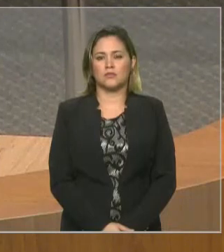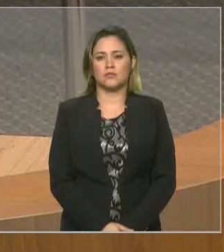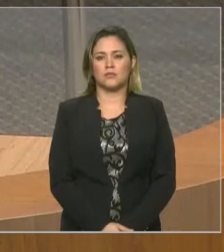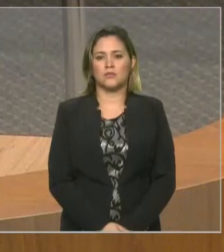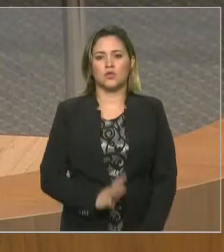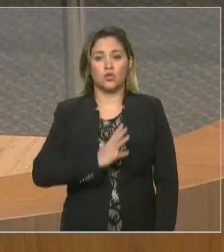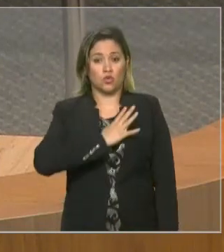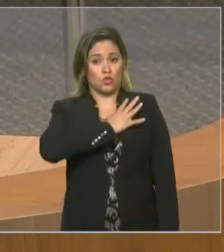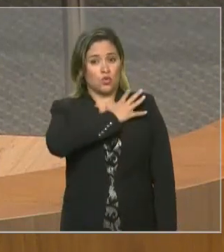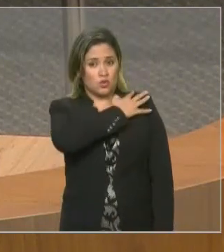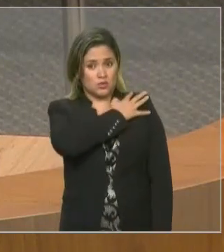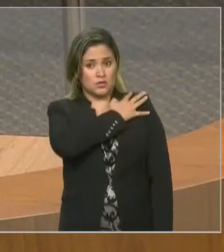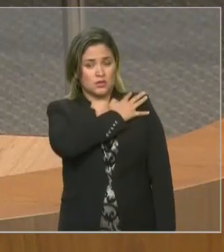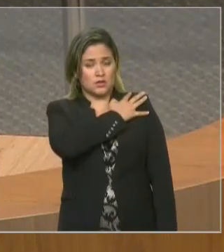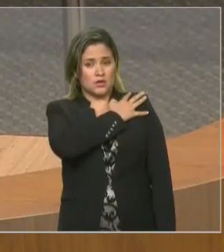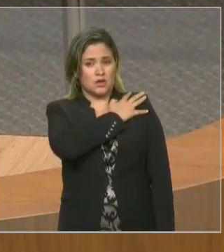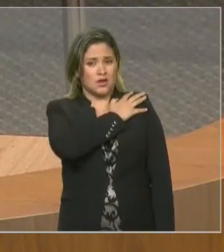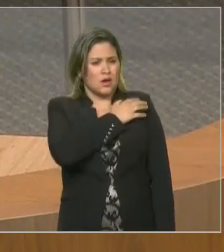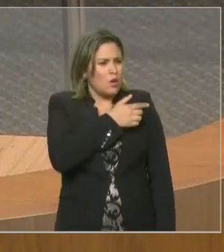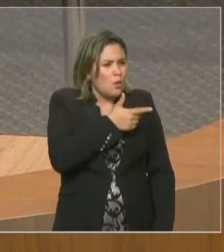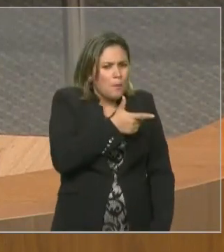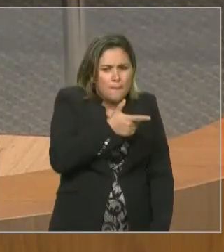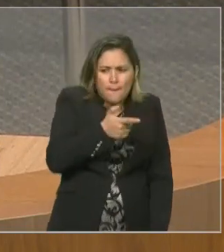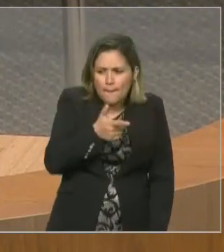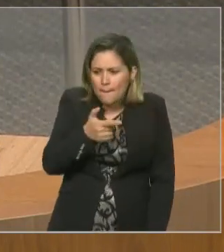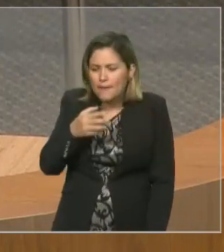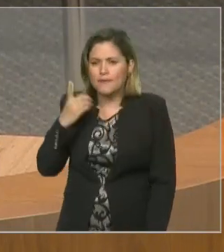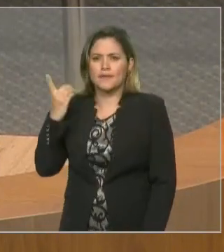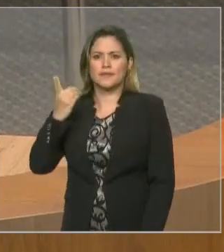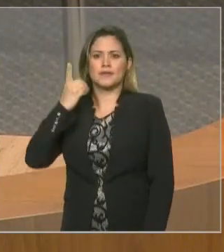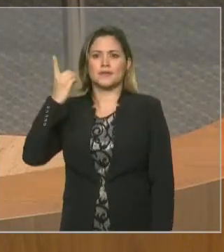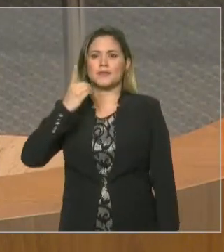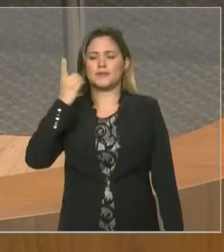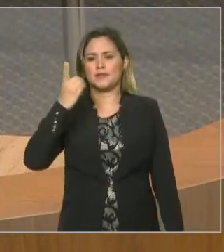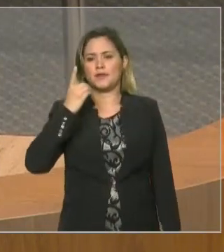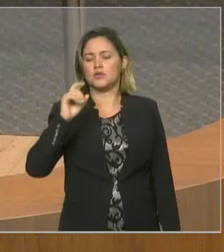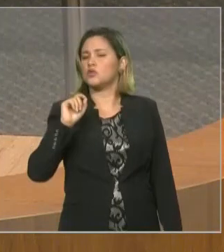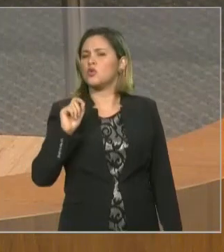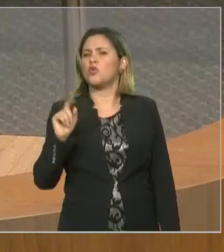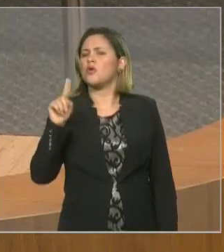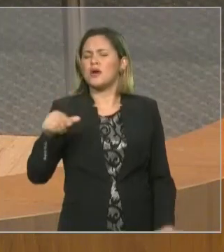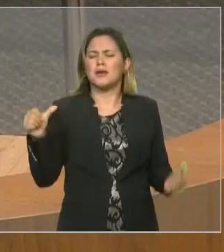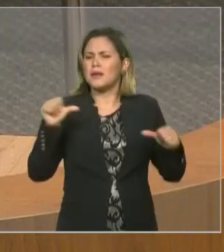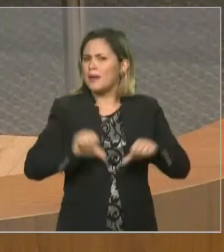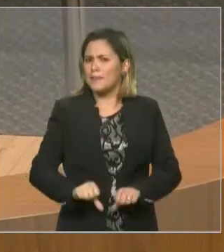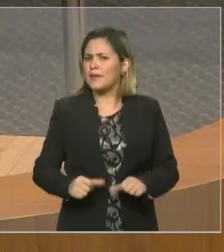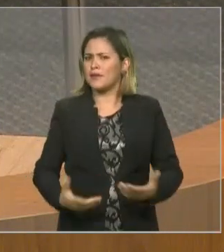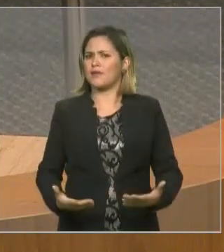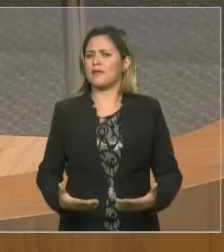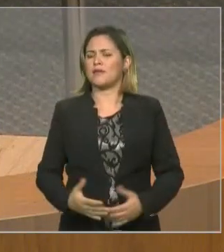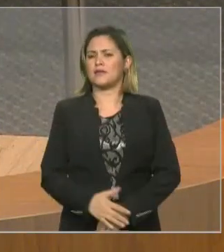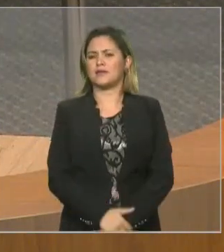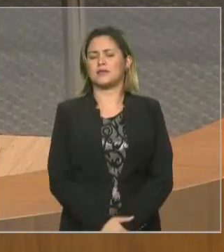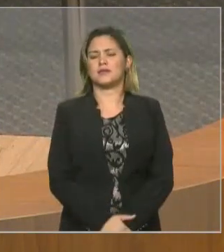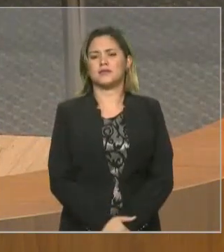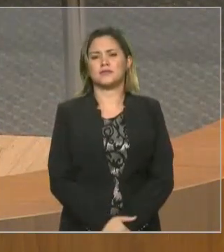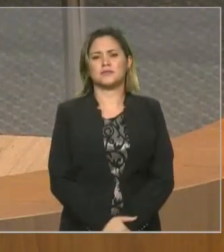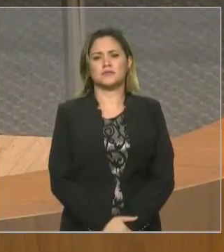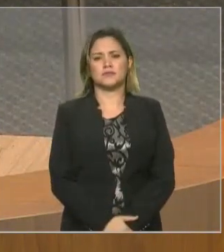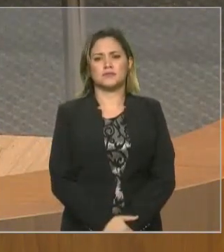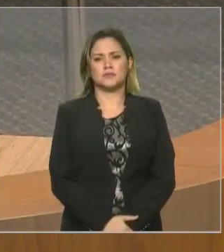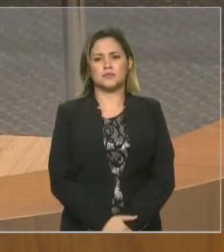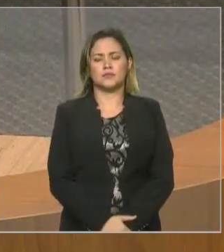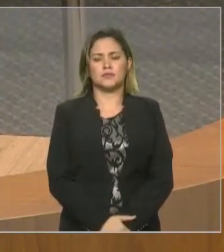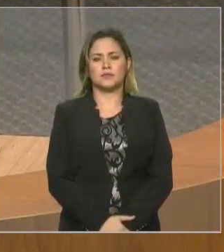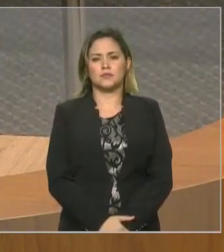deputado, caça. E o que é pior, senhor deputado, que eu confesso com a maior tranquilidade da minha alma, maior tranquilidade como eu